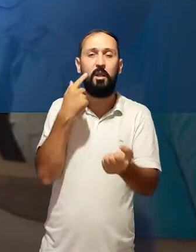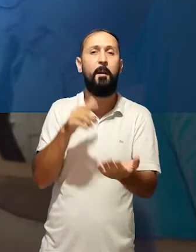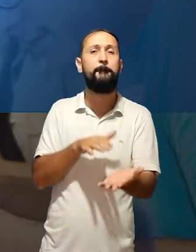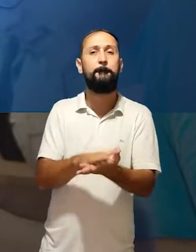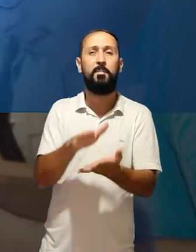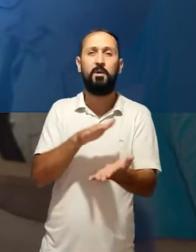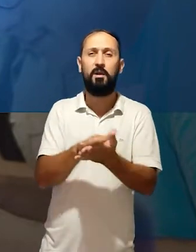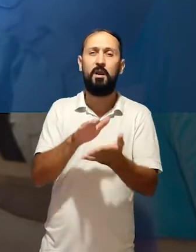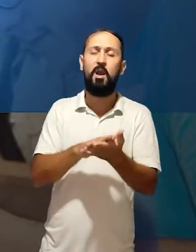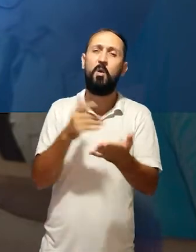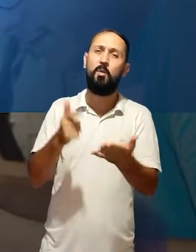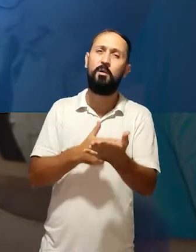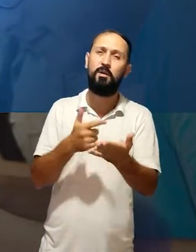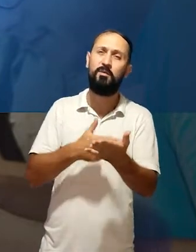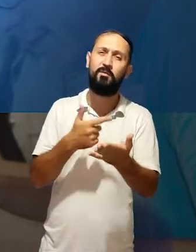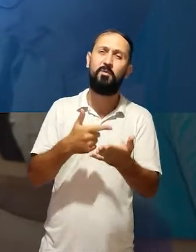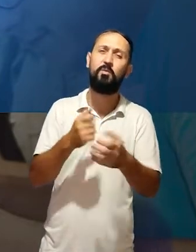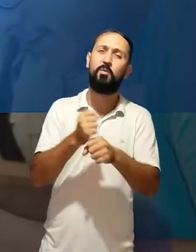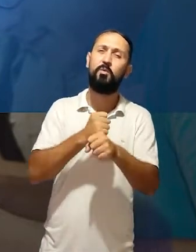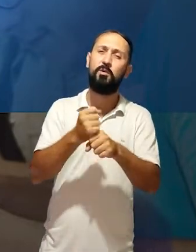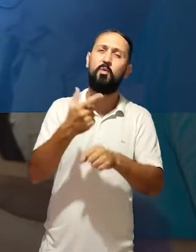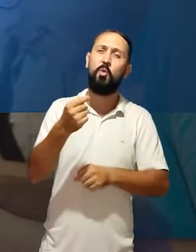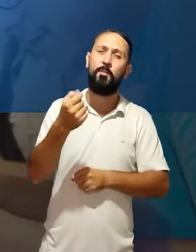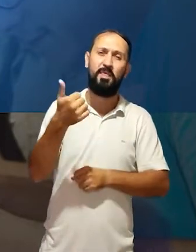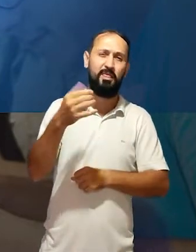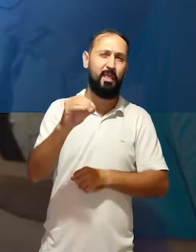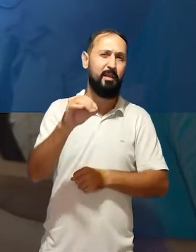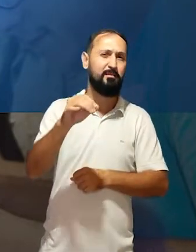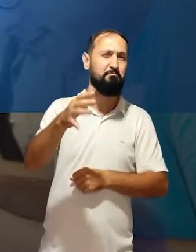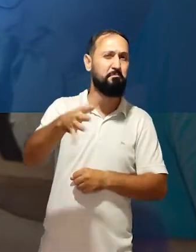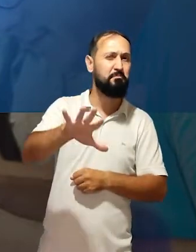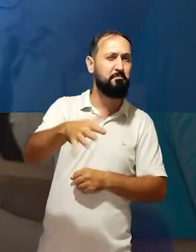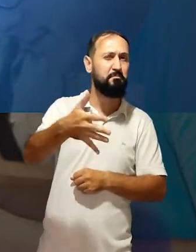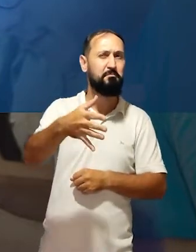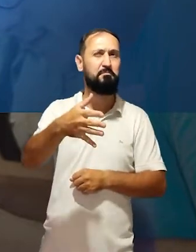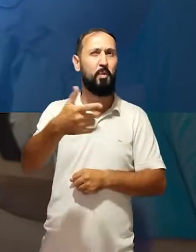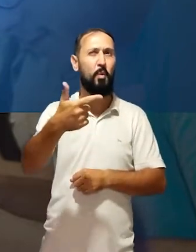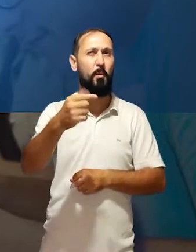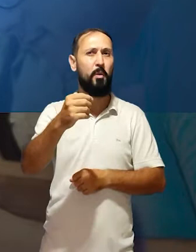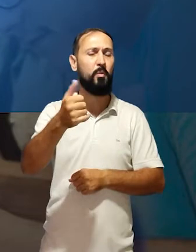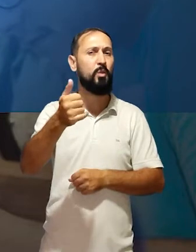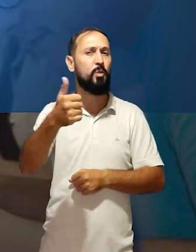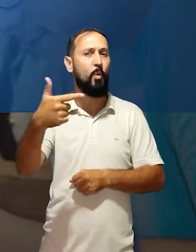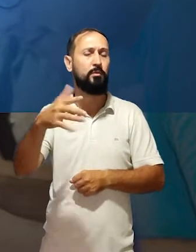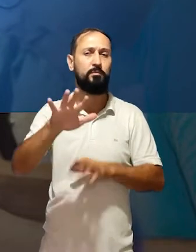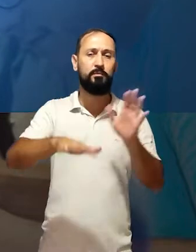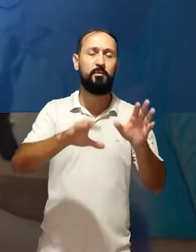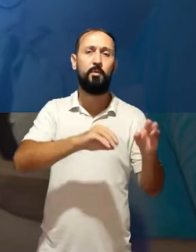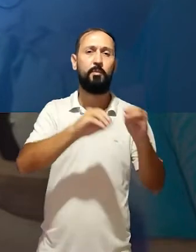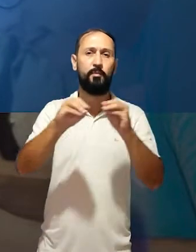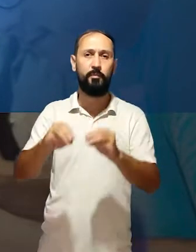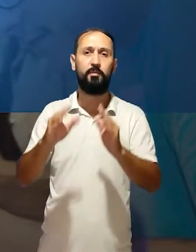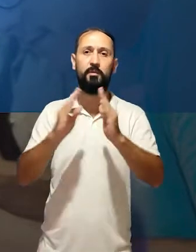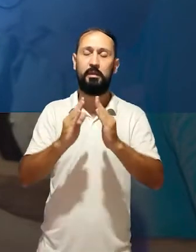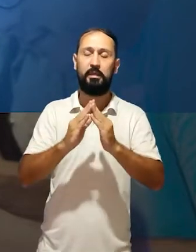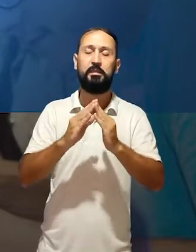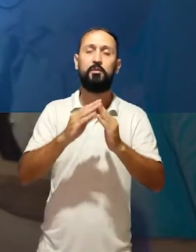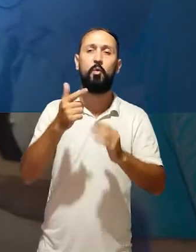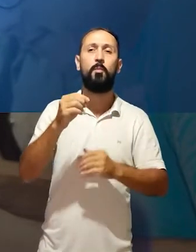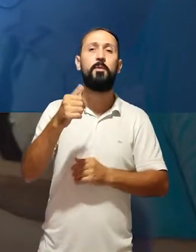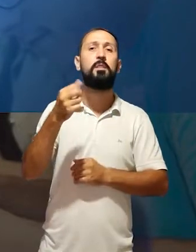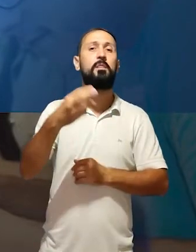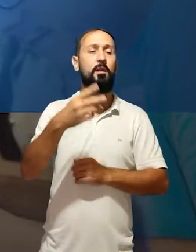publicar o livro já em 2010, mais ou menos, 2012, mais ou menos. E eu me mudei para cá